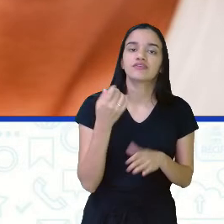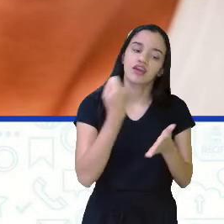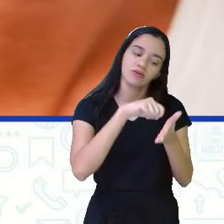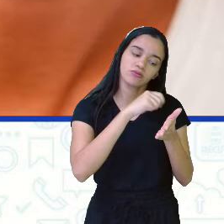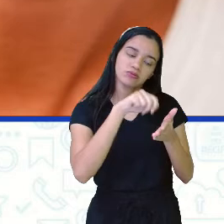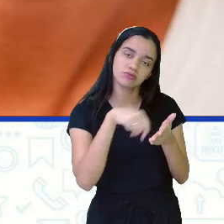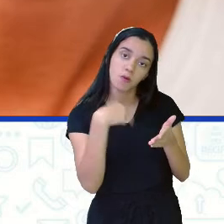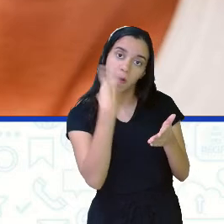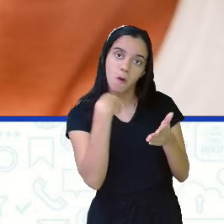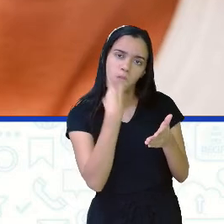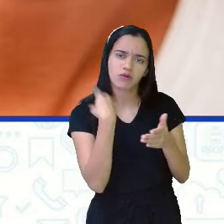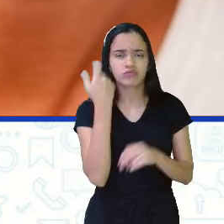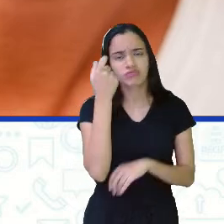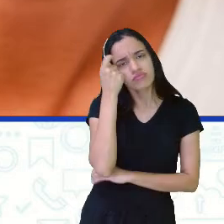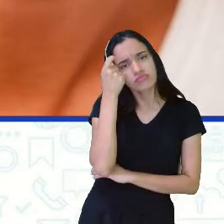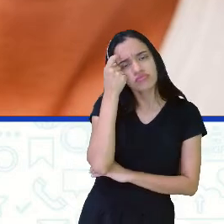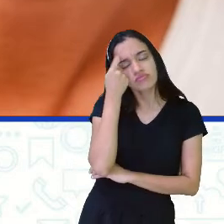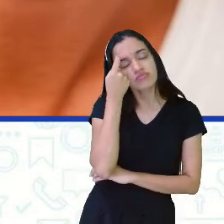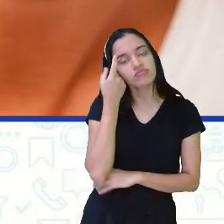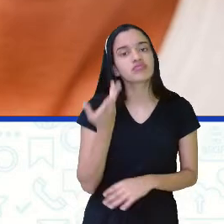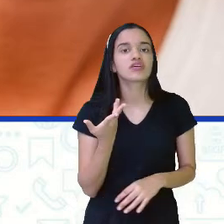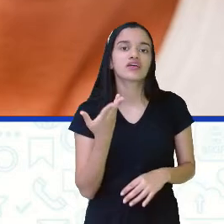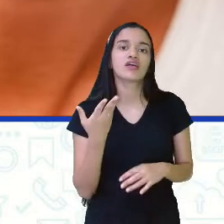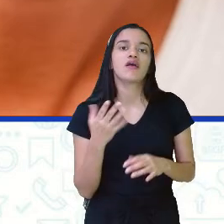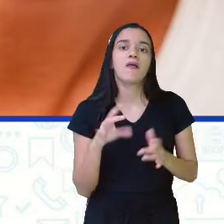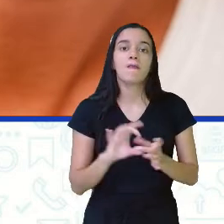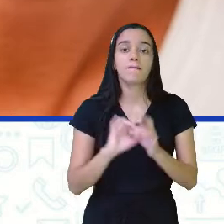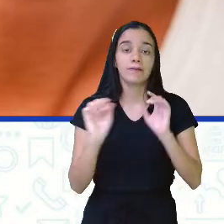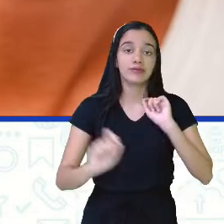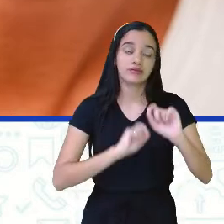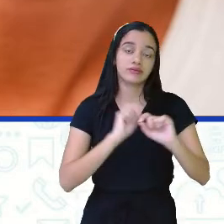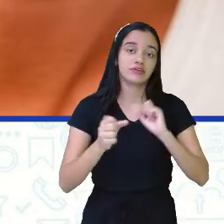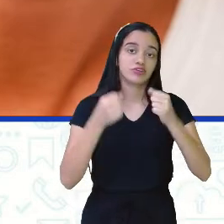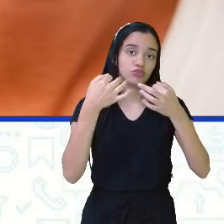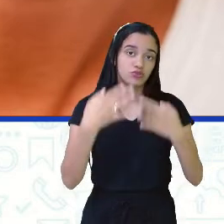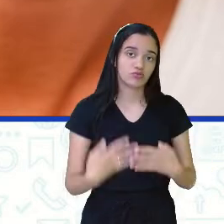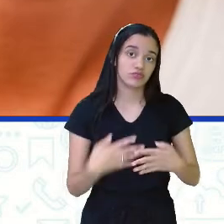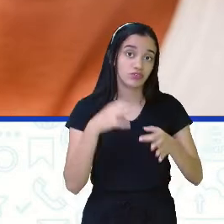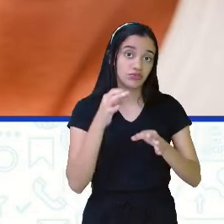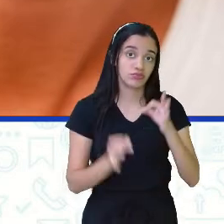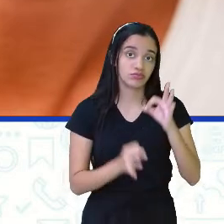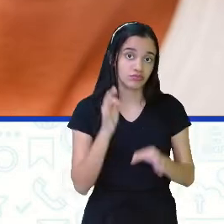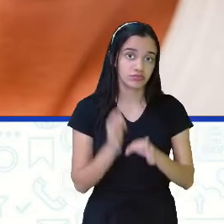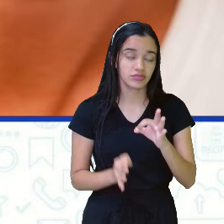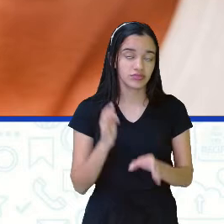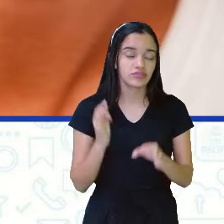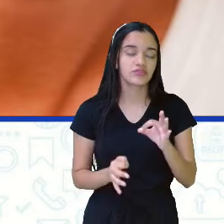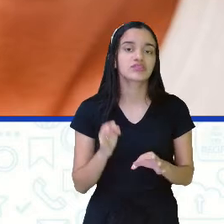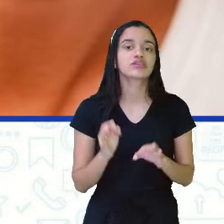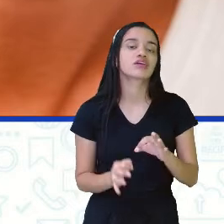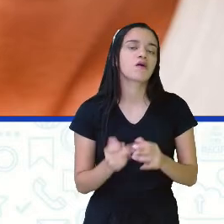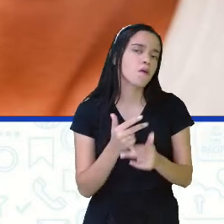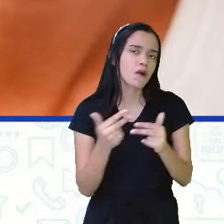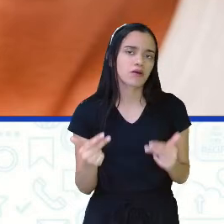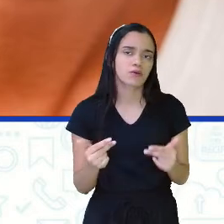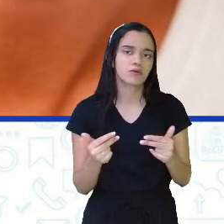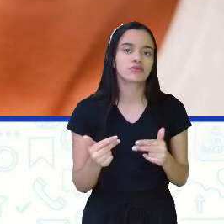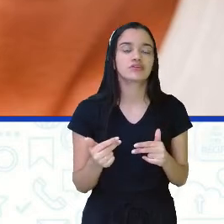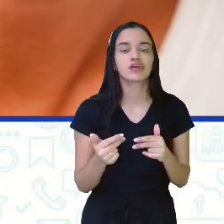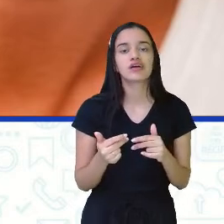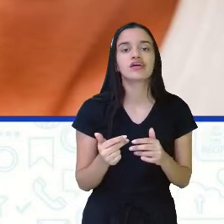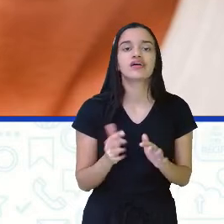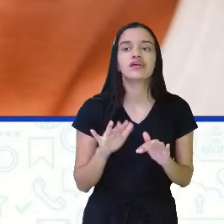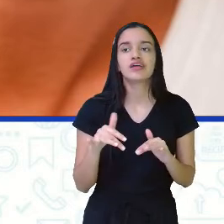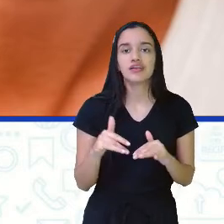escrita, de um raciocínio. Permite justificar algo como sendo uma ação razoável, com duas